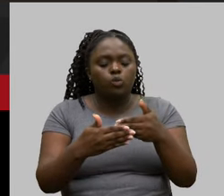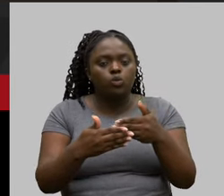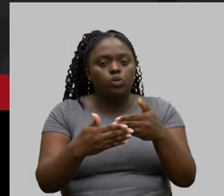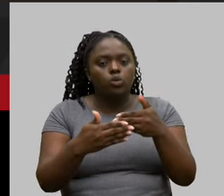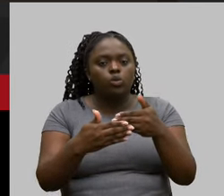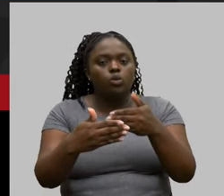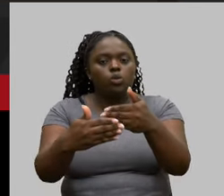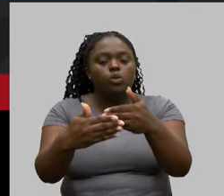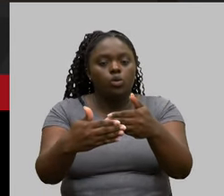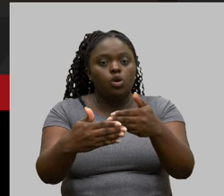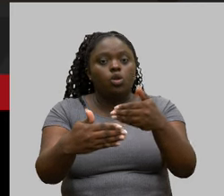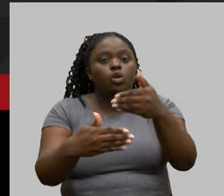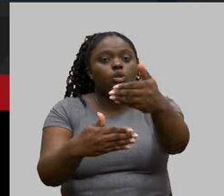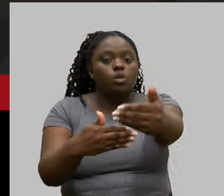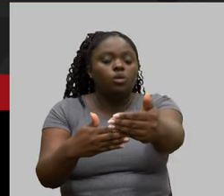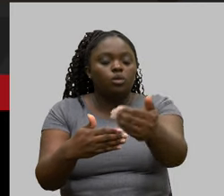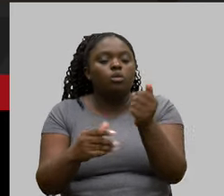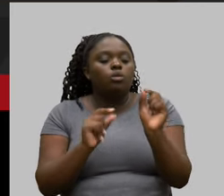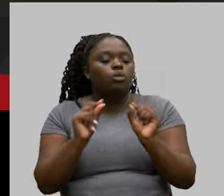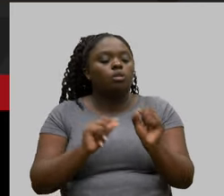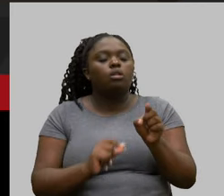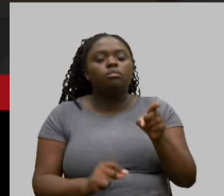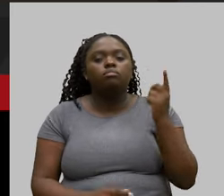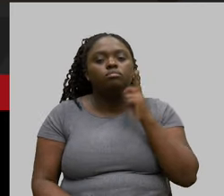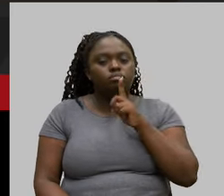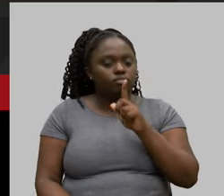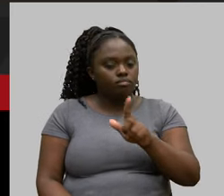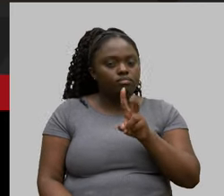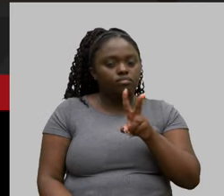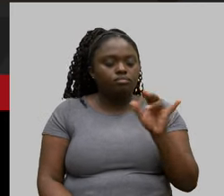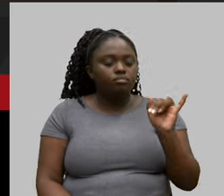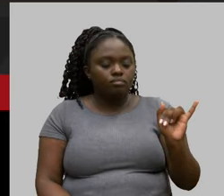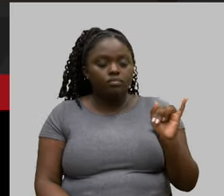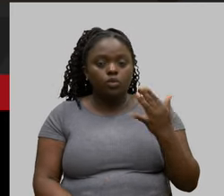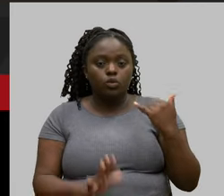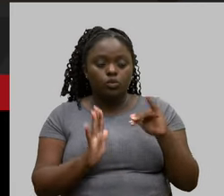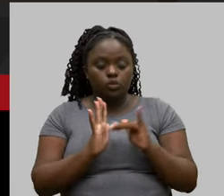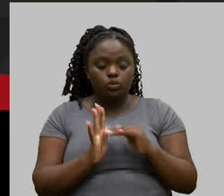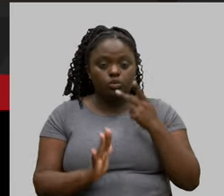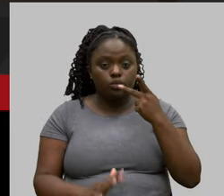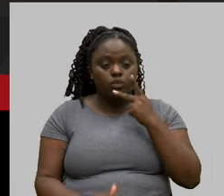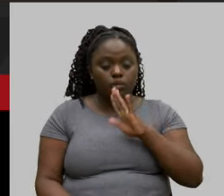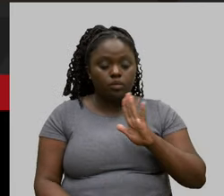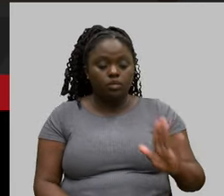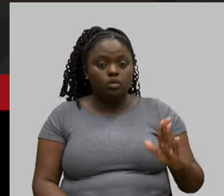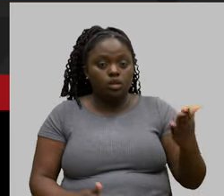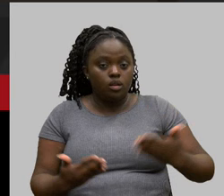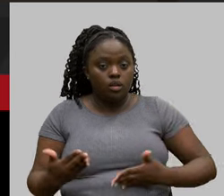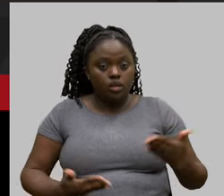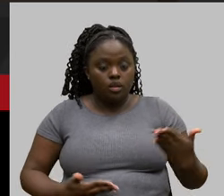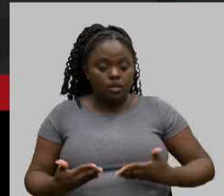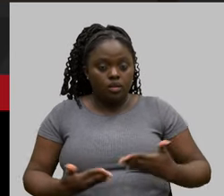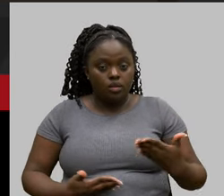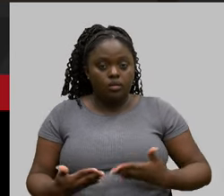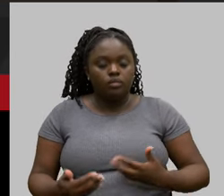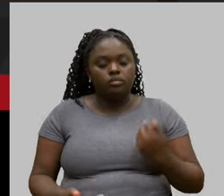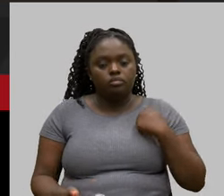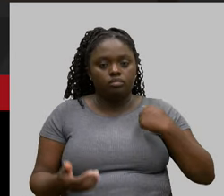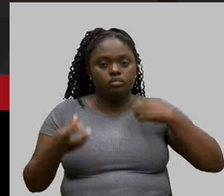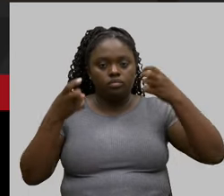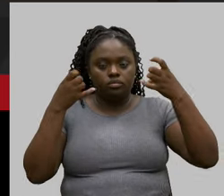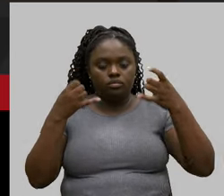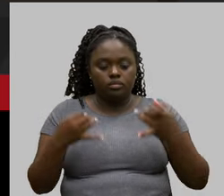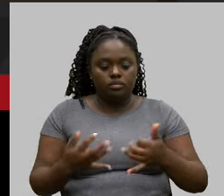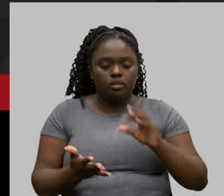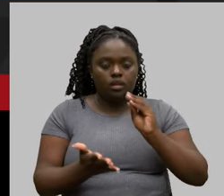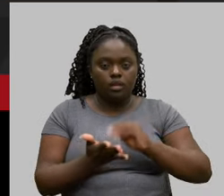com todos aqueles benefícios né tudo aquilo que foi prometido paraos segurados pro servidor público como eu falei a falta de